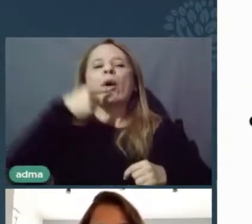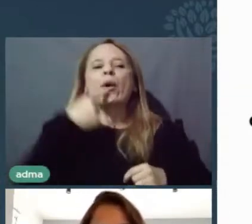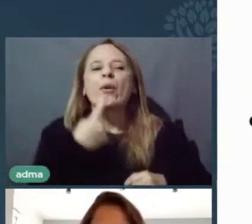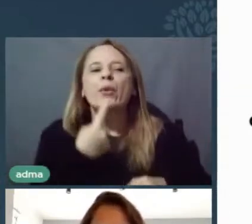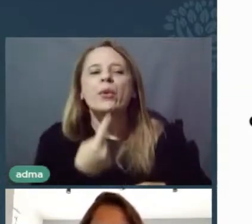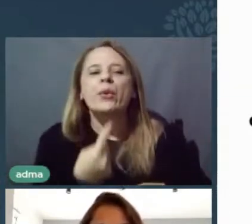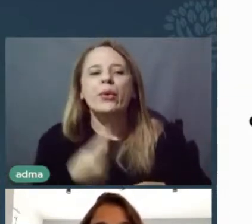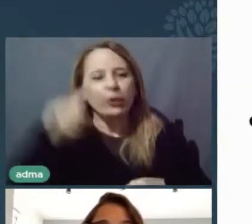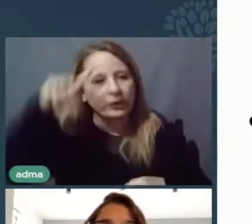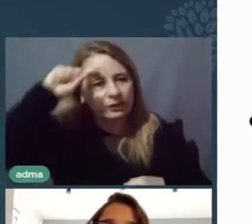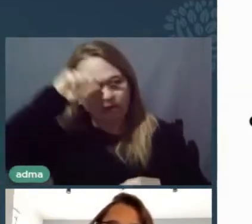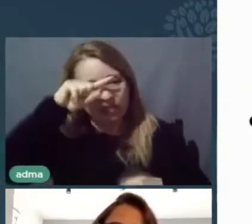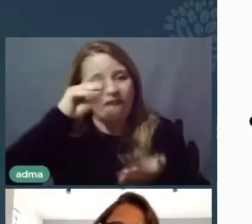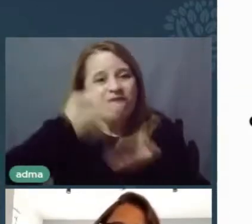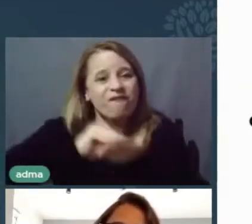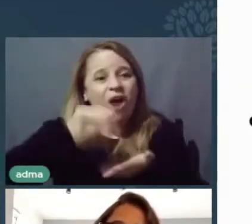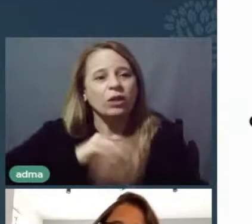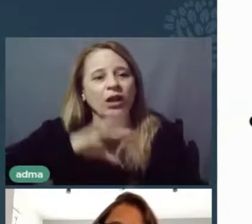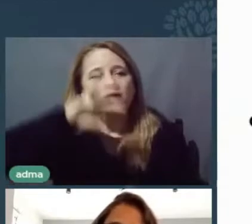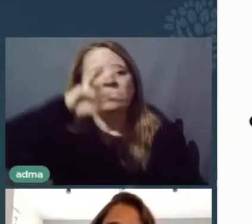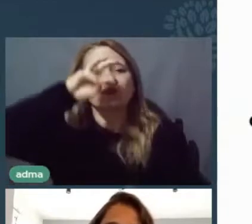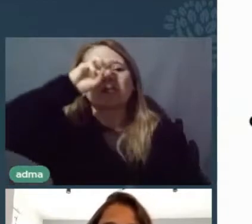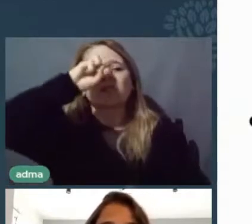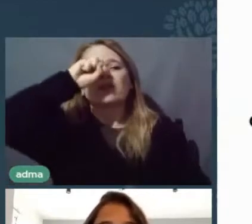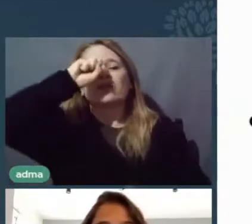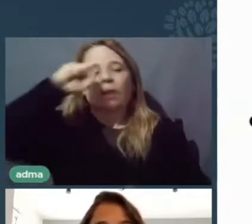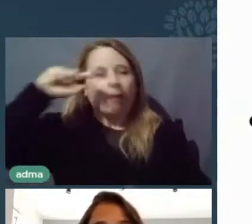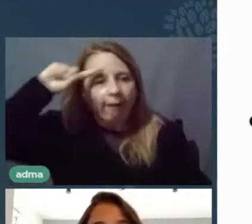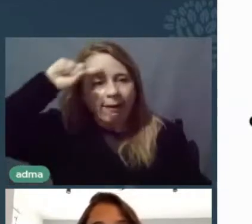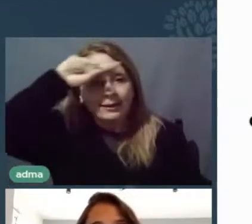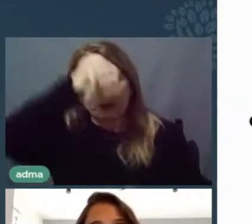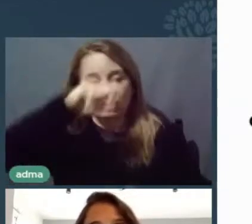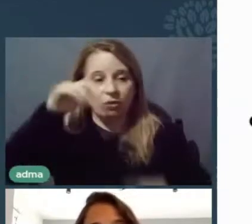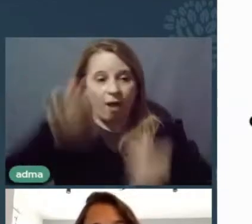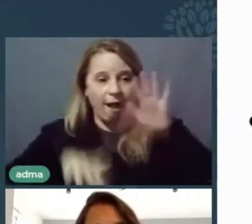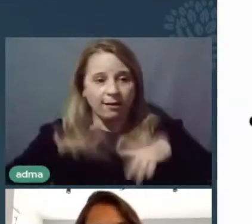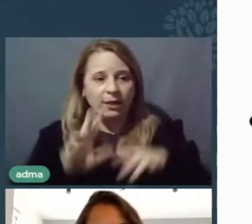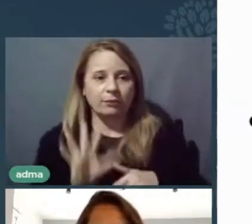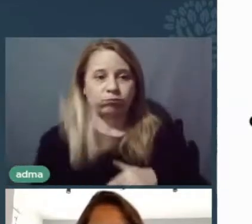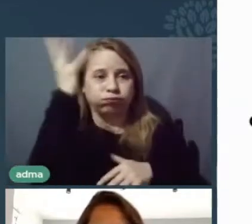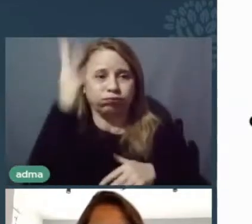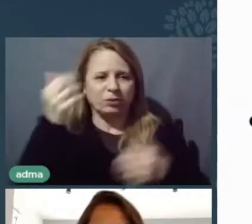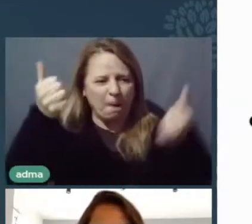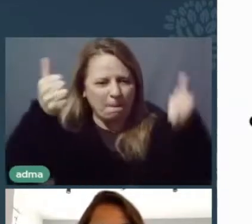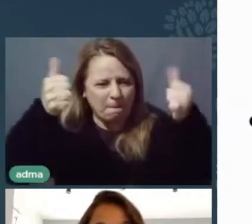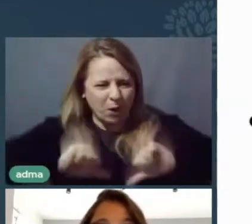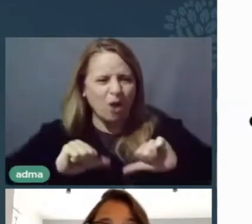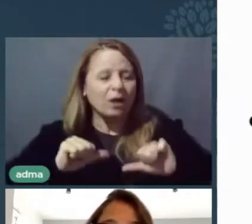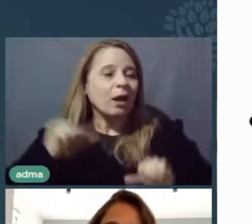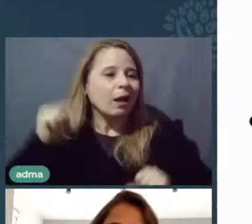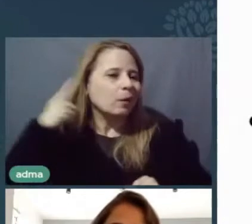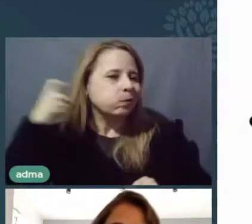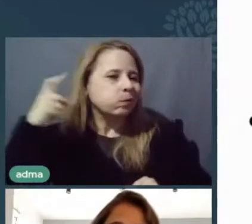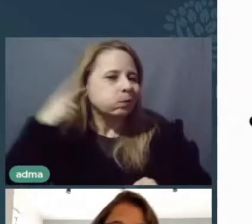tenha falta de ar, que muitas vezes também, em momentos de crise, isso aparece como chiado no